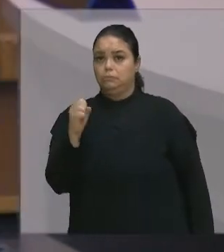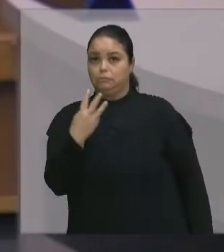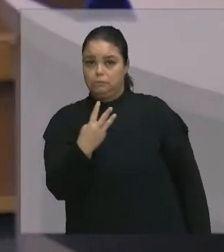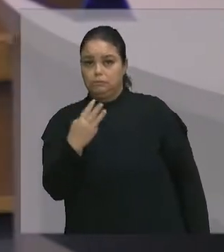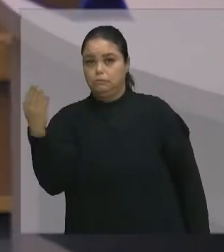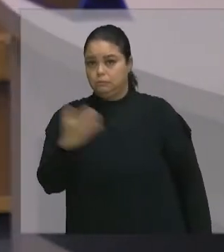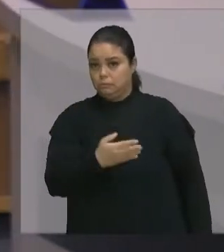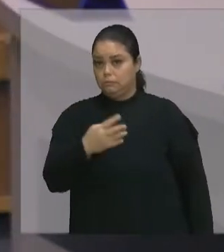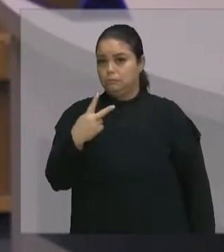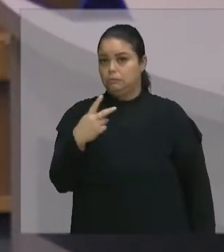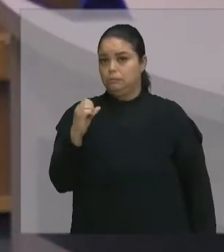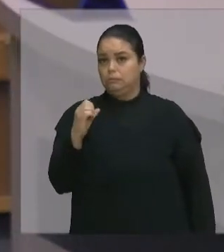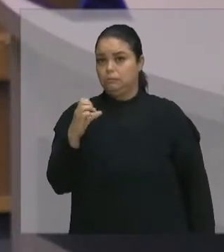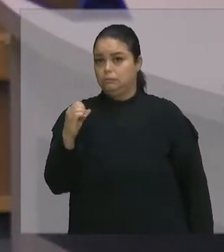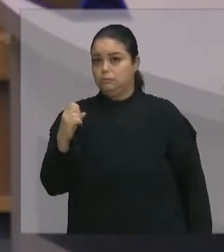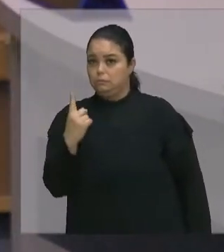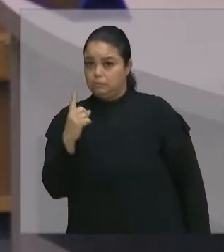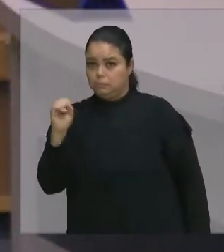283/2018.